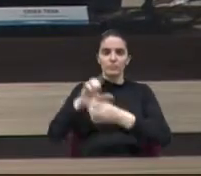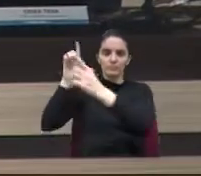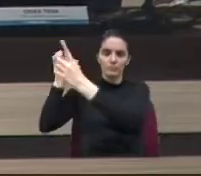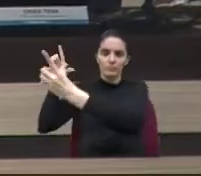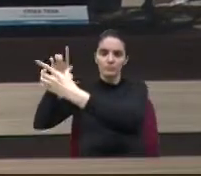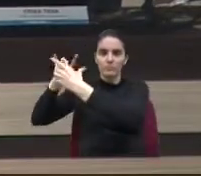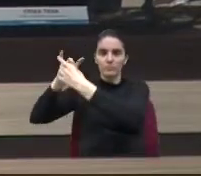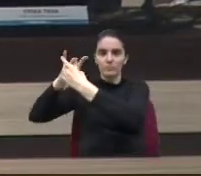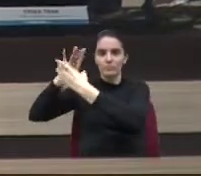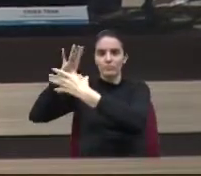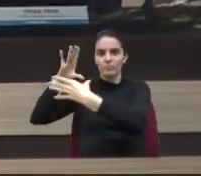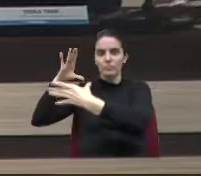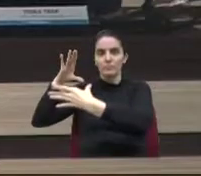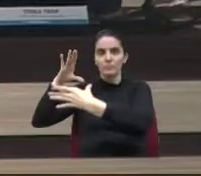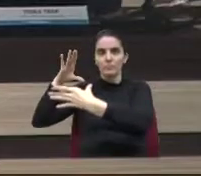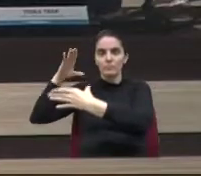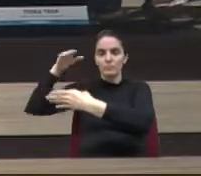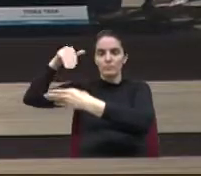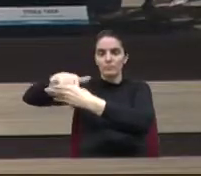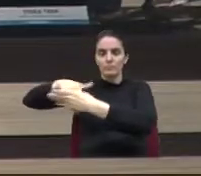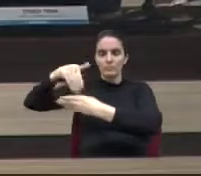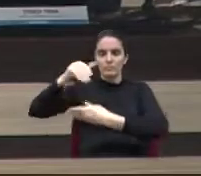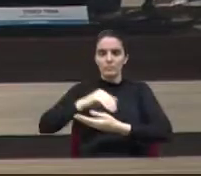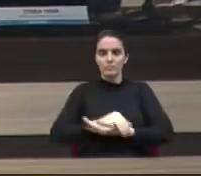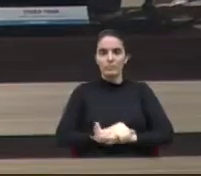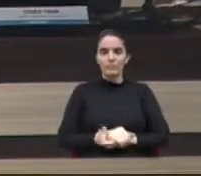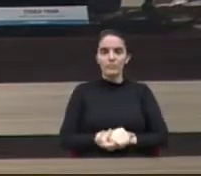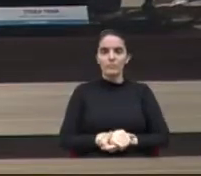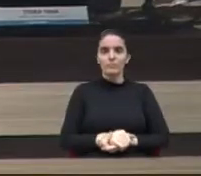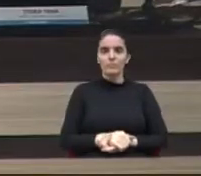votação, ele está aberto, senhores vereadores.